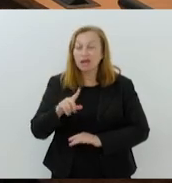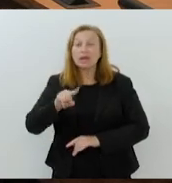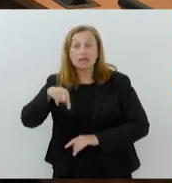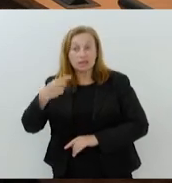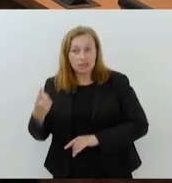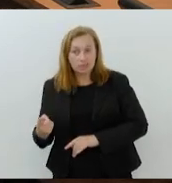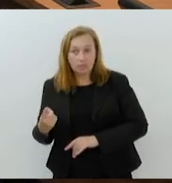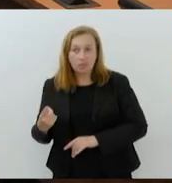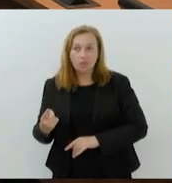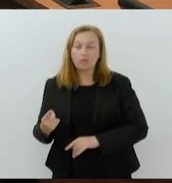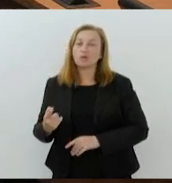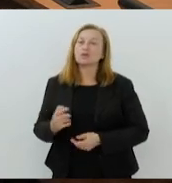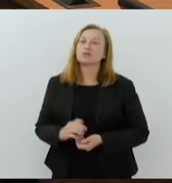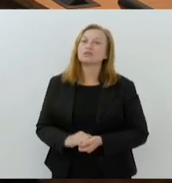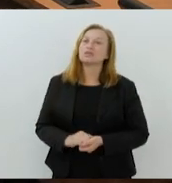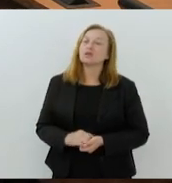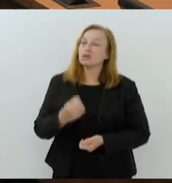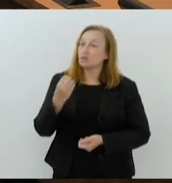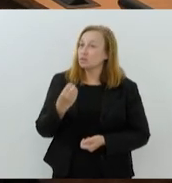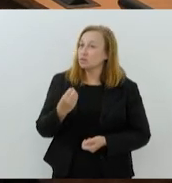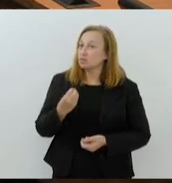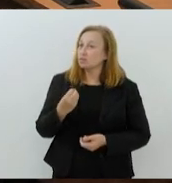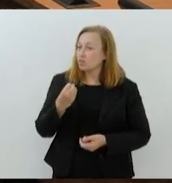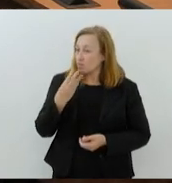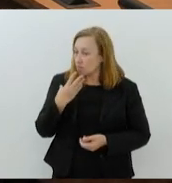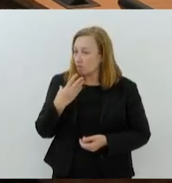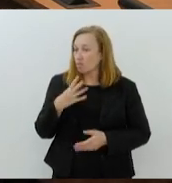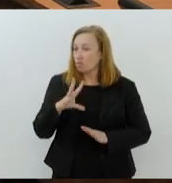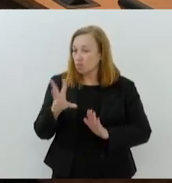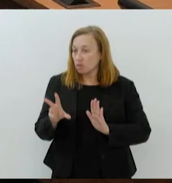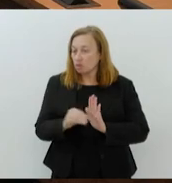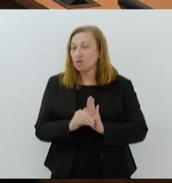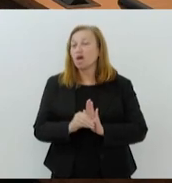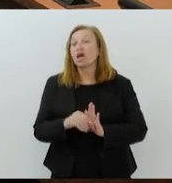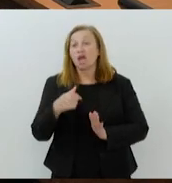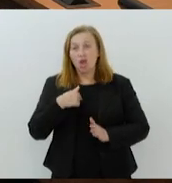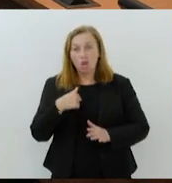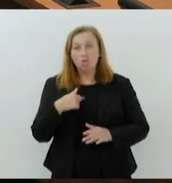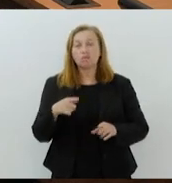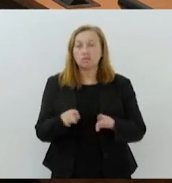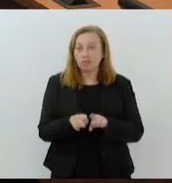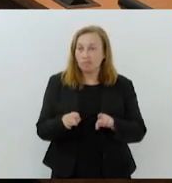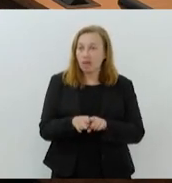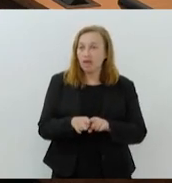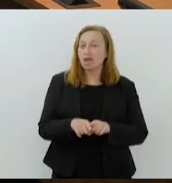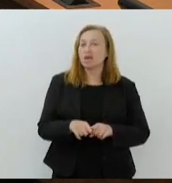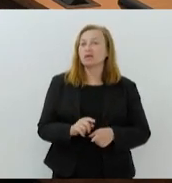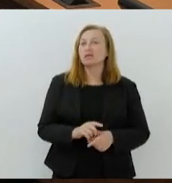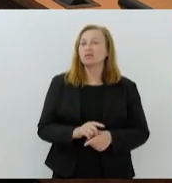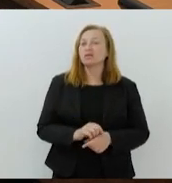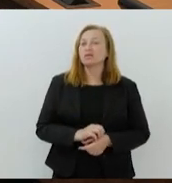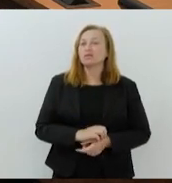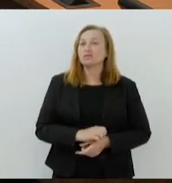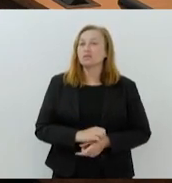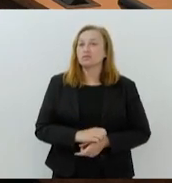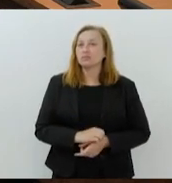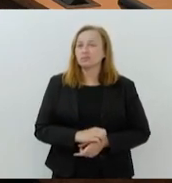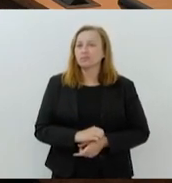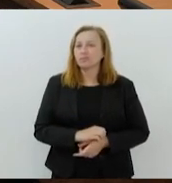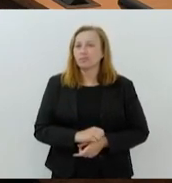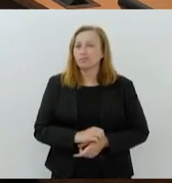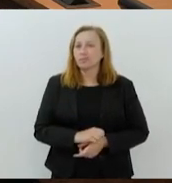à sua generosidade extrema, virei coautor também, e que definiu até um